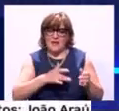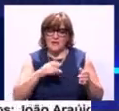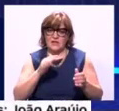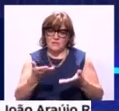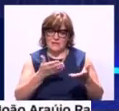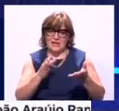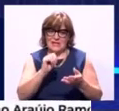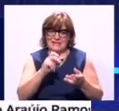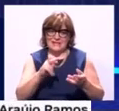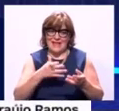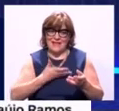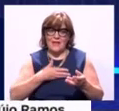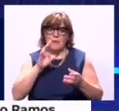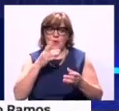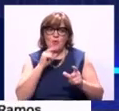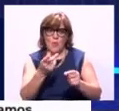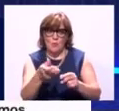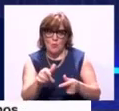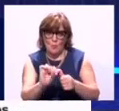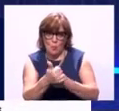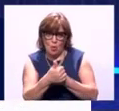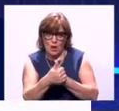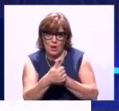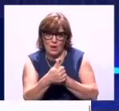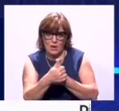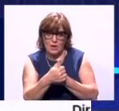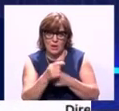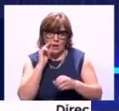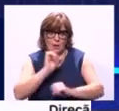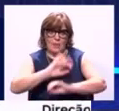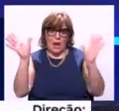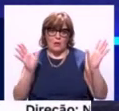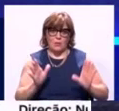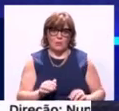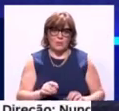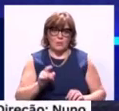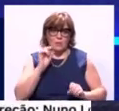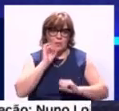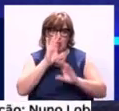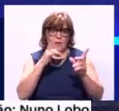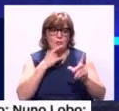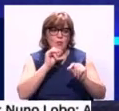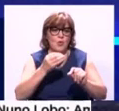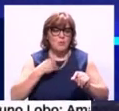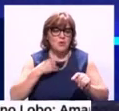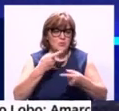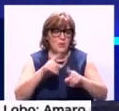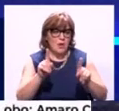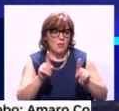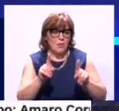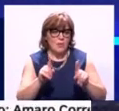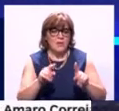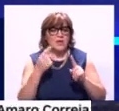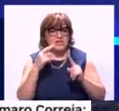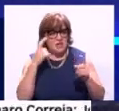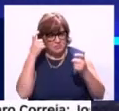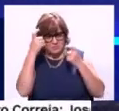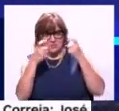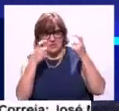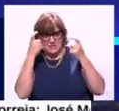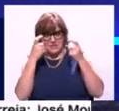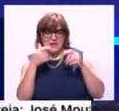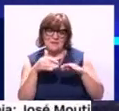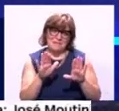interação com a SAD, mas os nomes vão ser diferentes? Claro. Não vão ser os mesmos? Estamos a equacionar,